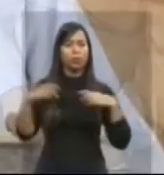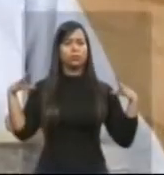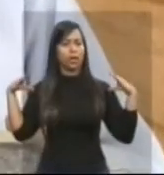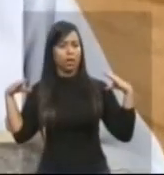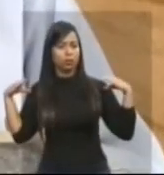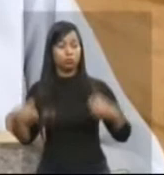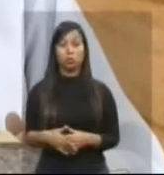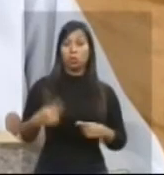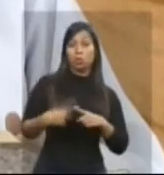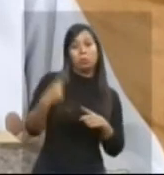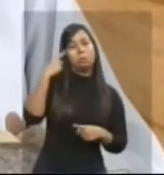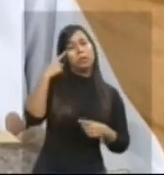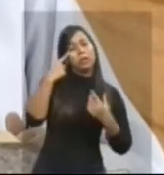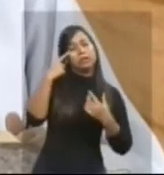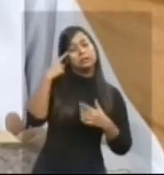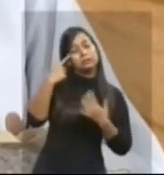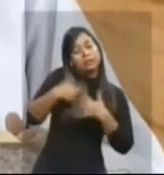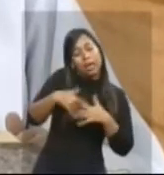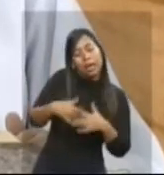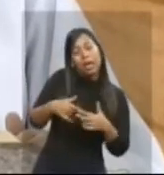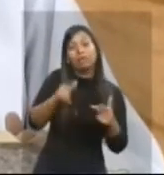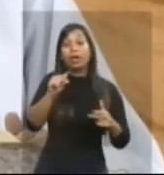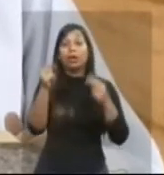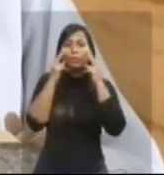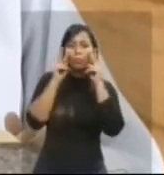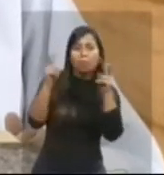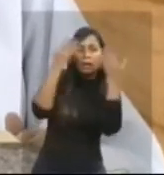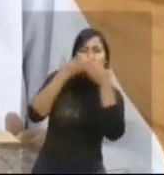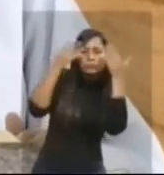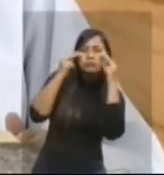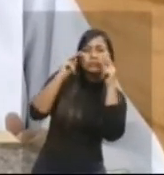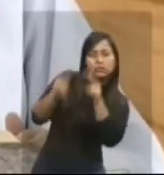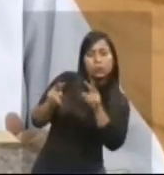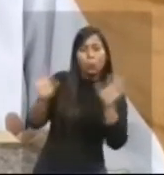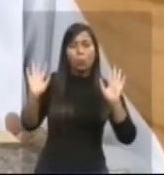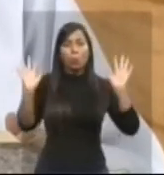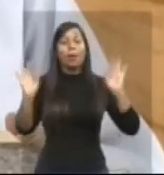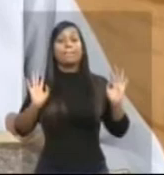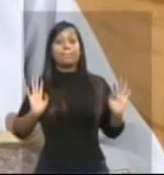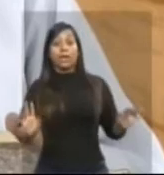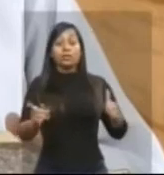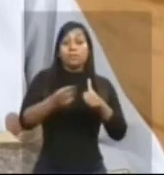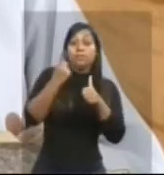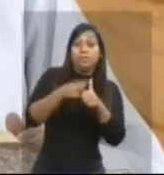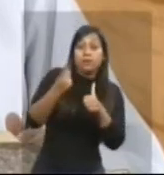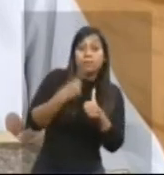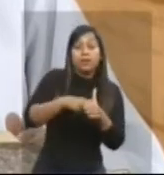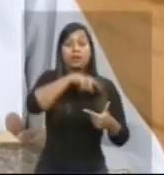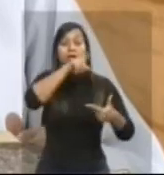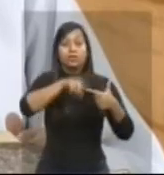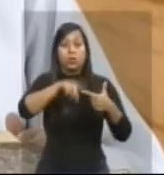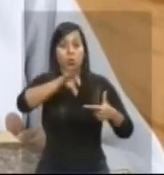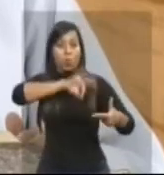anjo, pois pensava que aquilo era uma visão. Depois de passarem pela primeira e